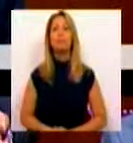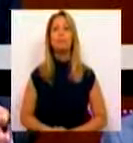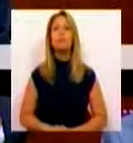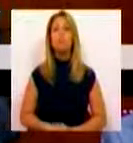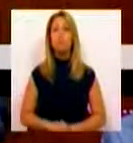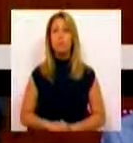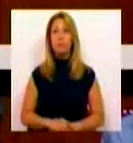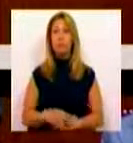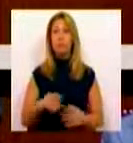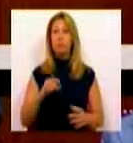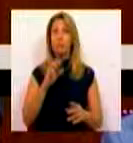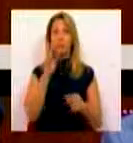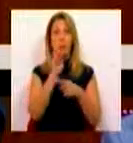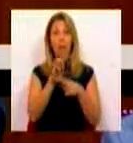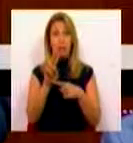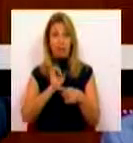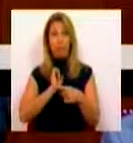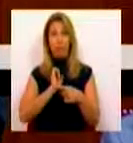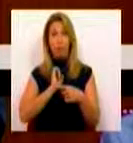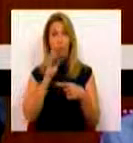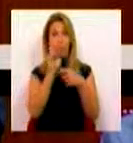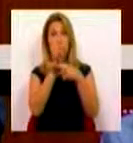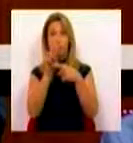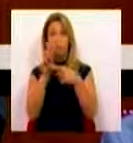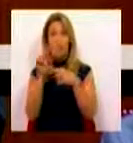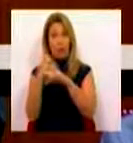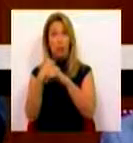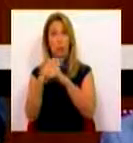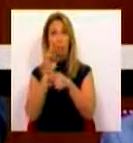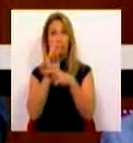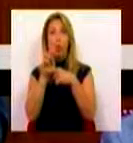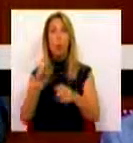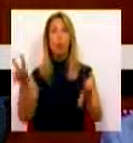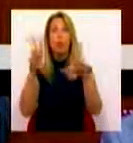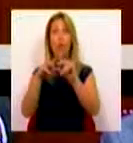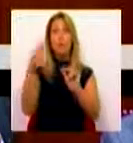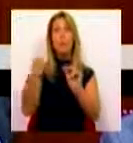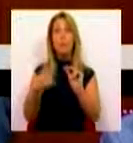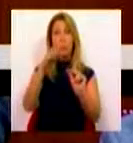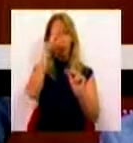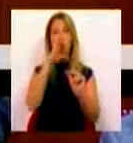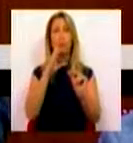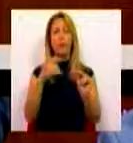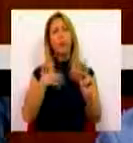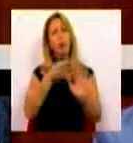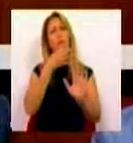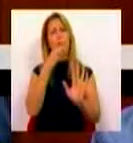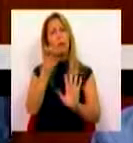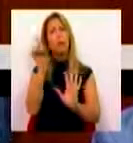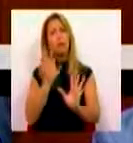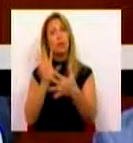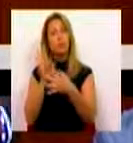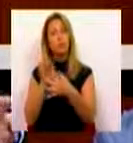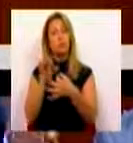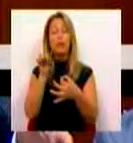Na minha visita de trabalho ao novo Presidente do Governo, abordei a questão. E nessa